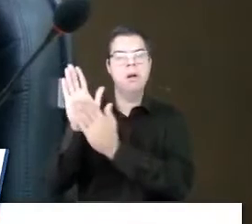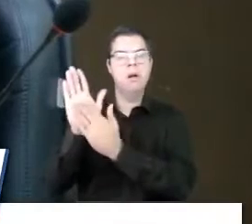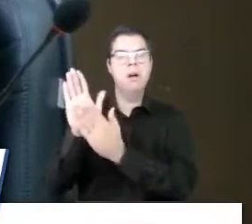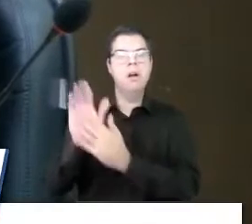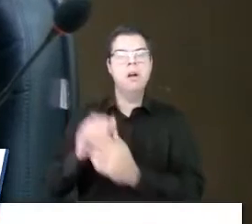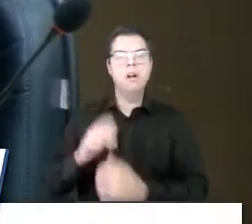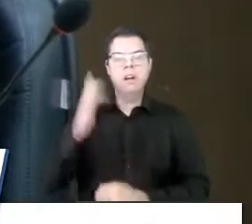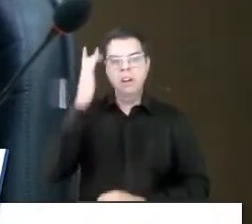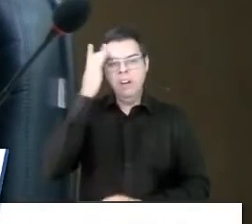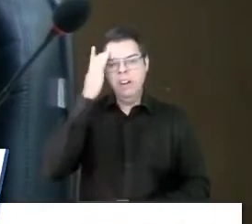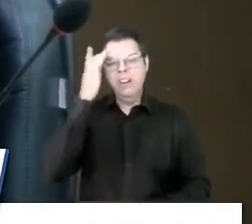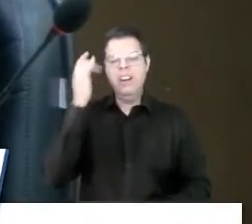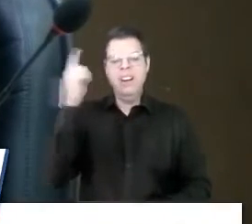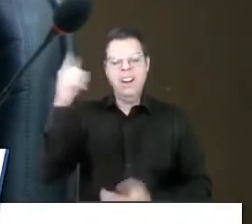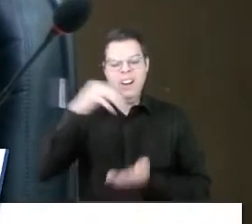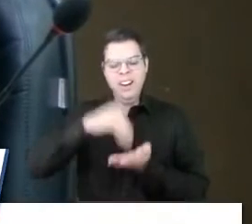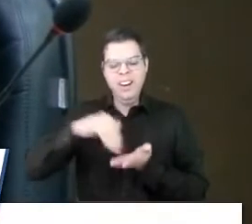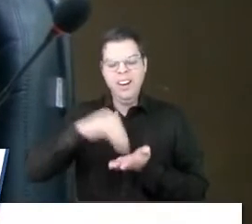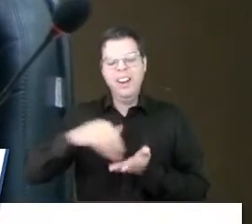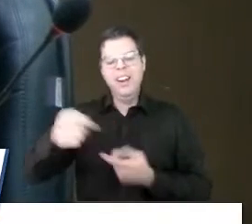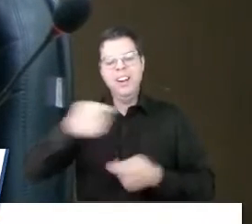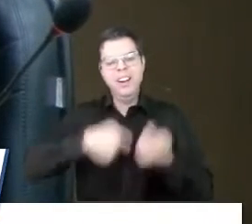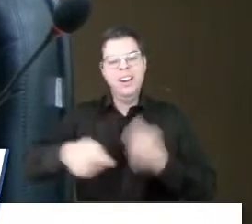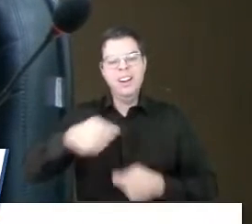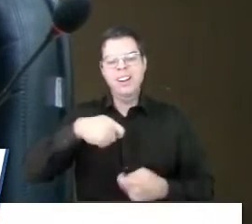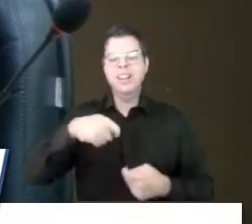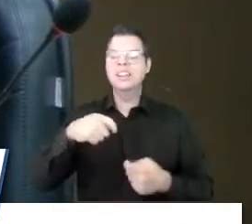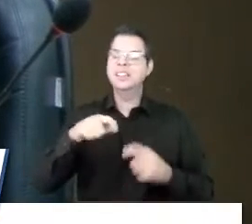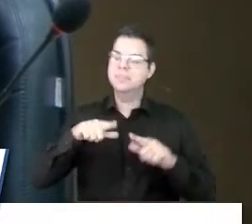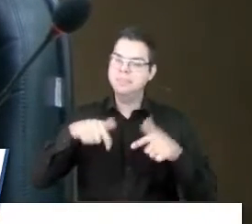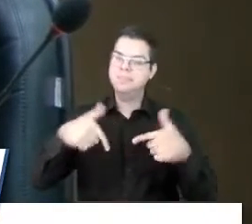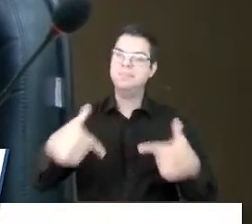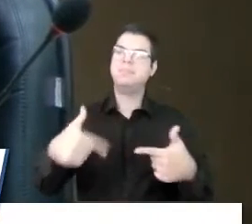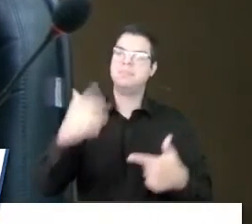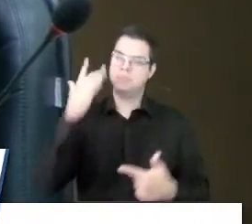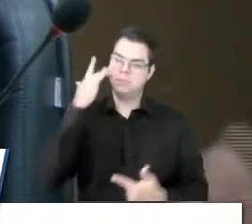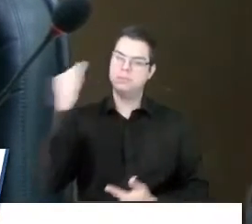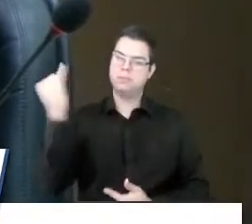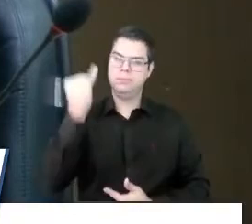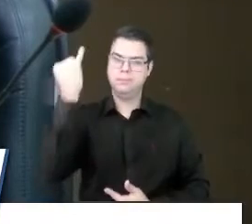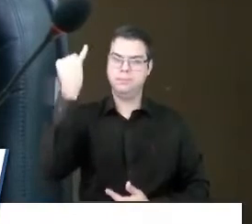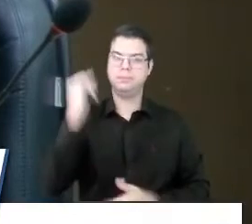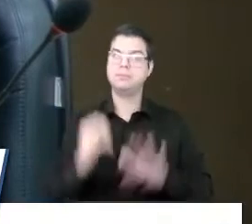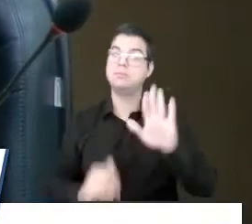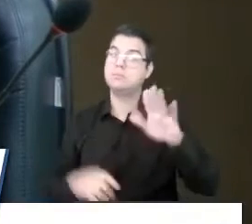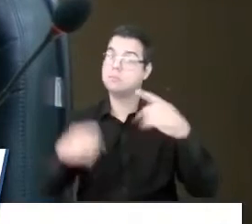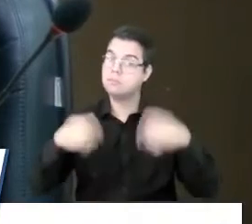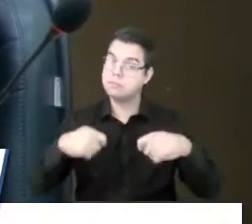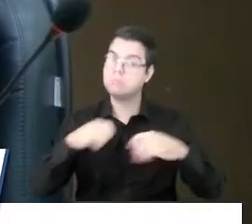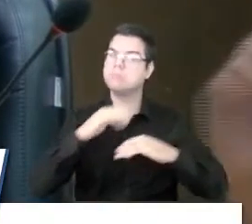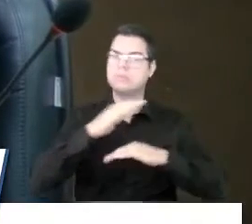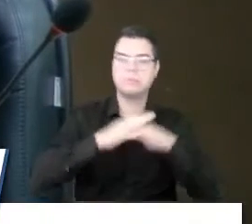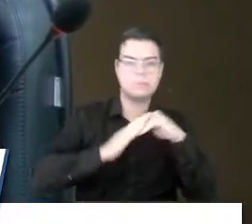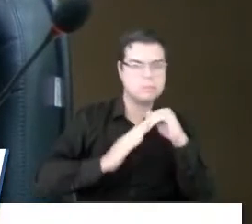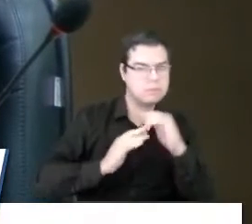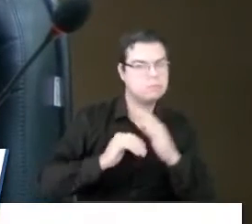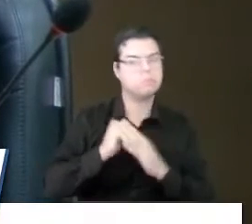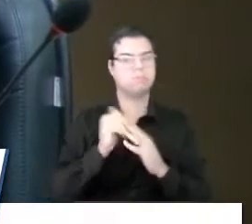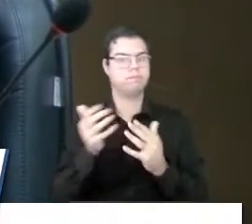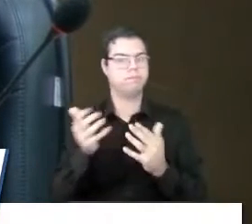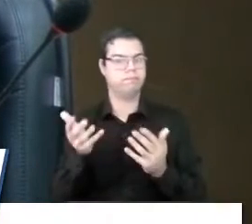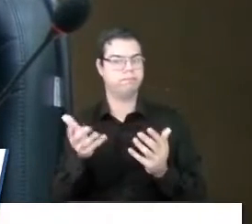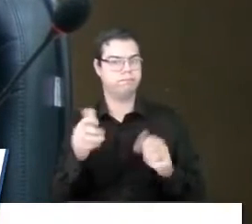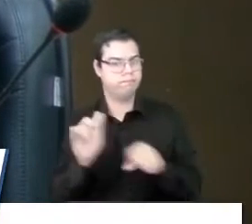para a administração municipal fazer. Agora, precisa ter um pouco mais de habilidade política para tratar